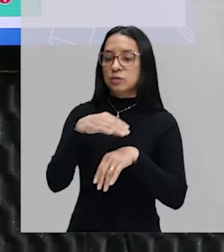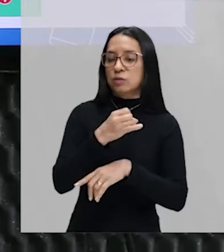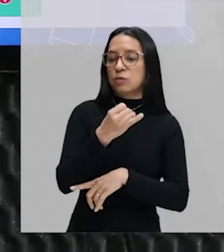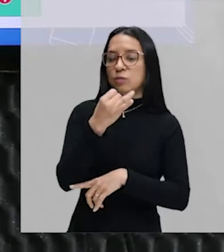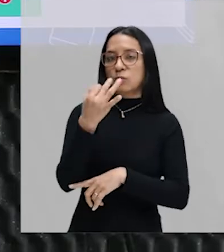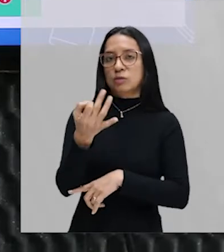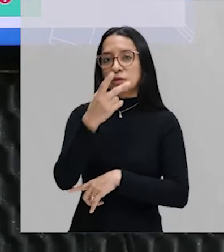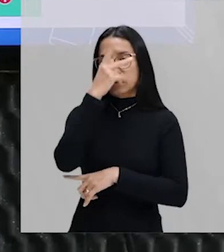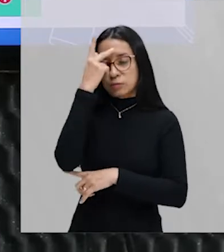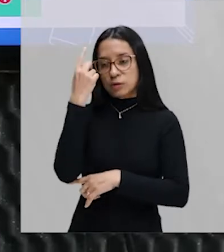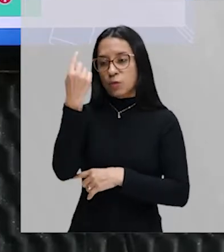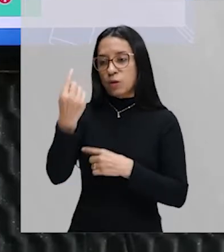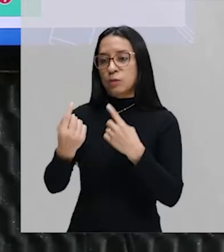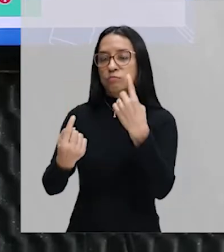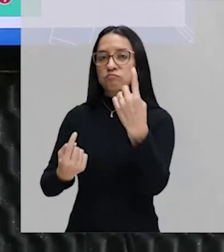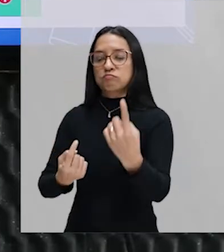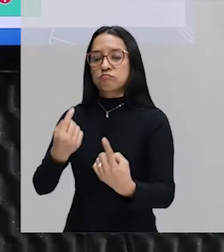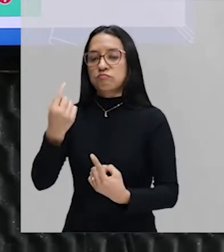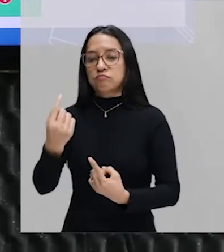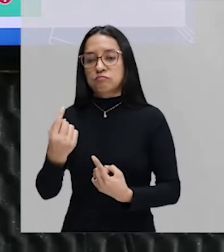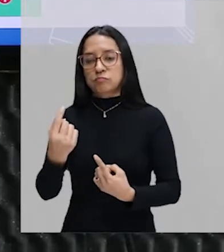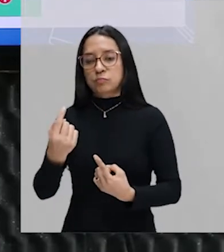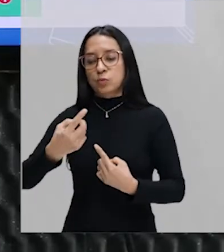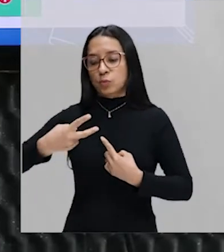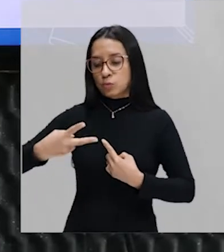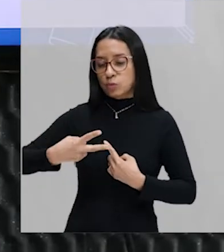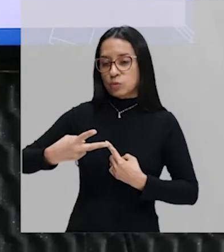quantidade de atletas e os outros 2 ficam fora.